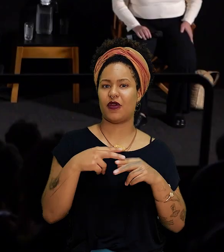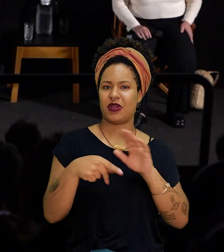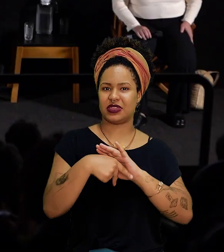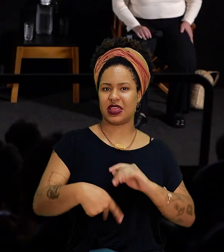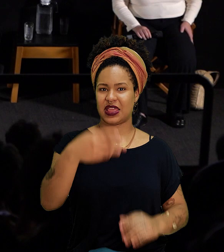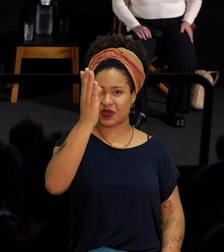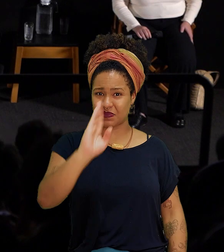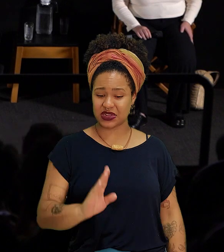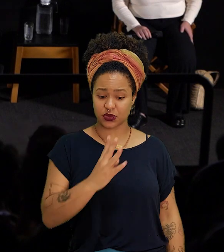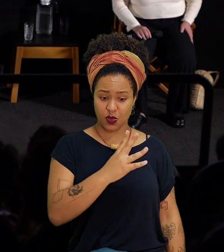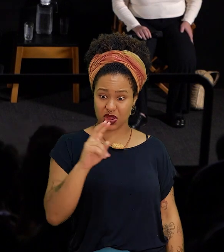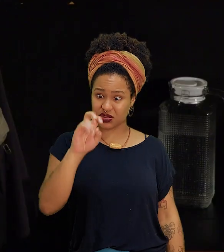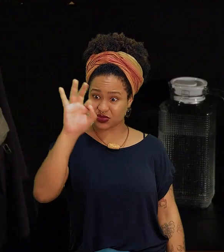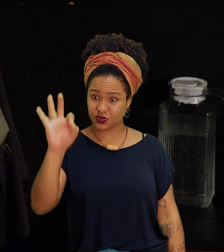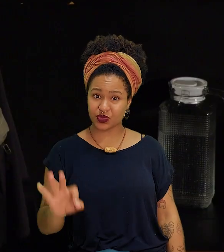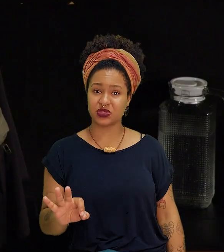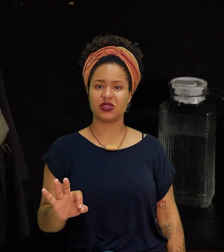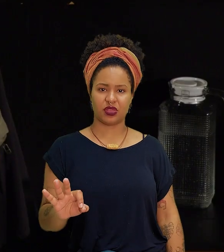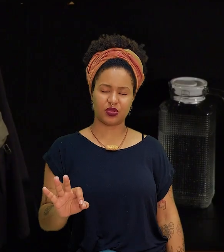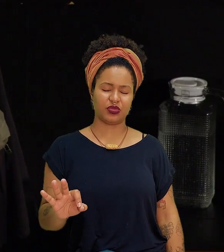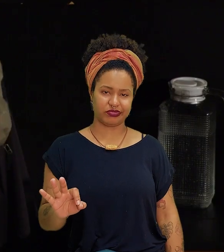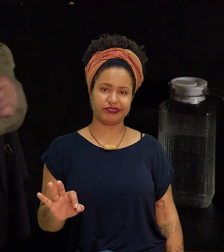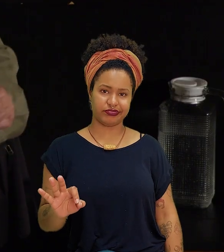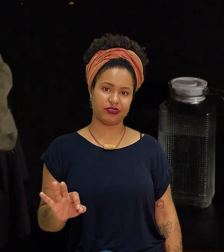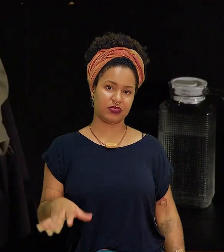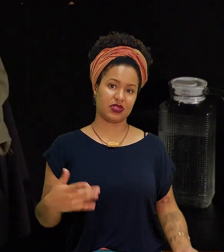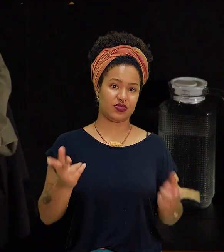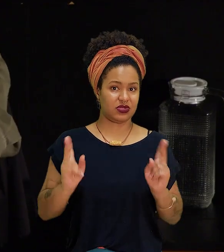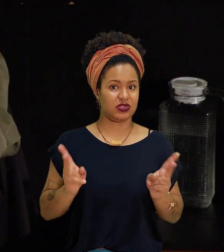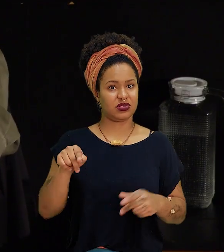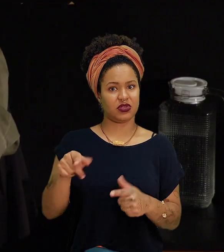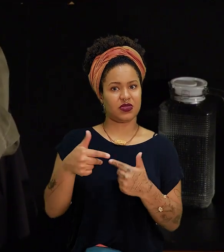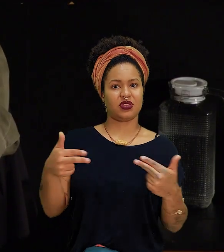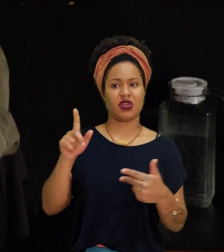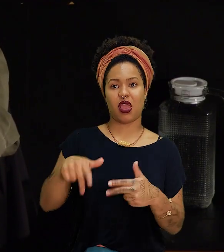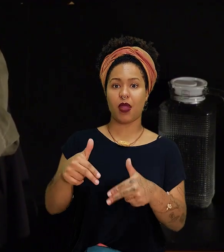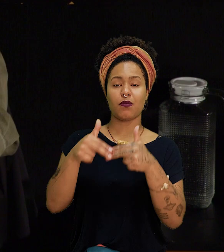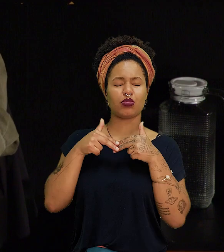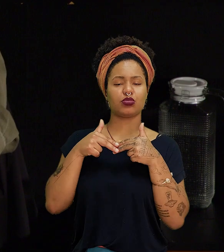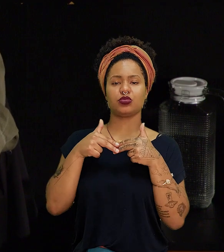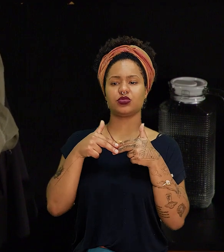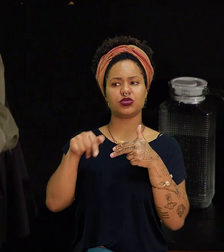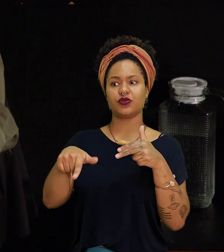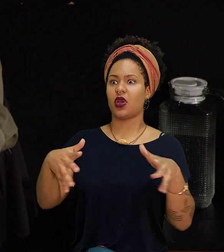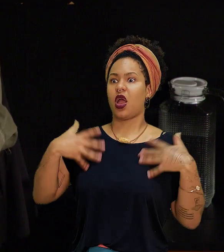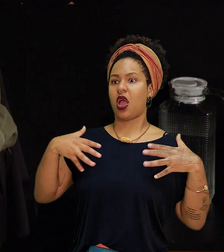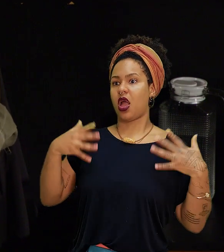Brasil é 45%. Né? Então, isso sempre é motivo